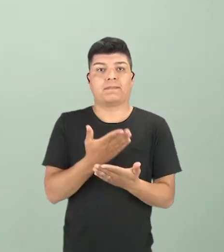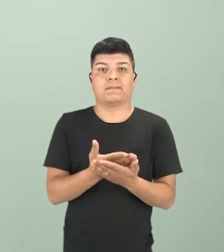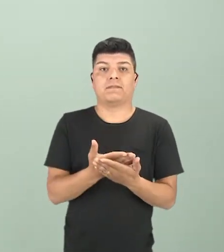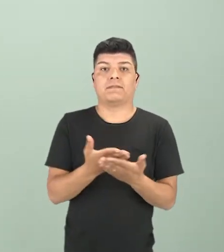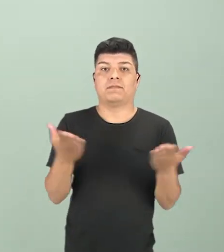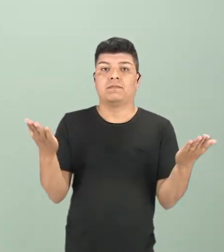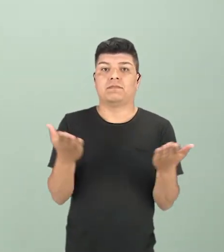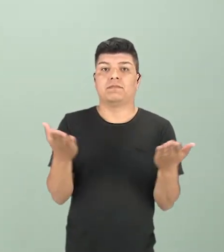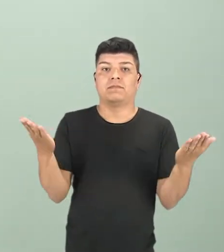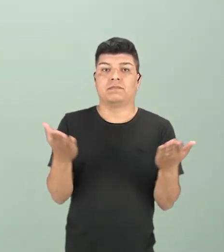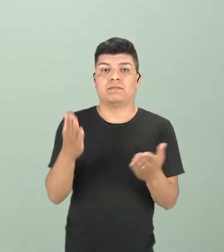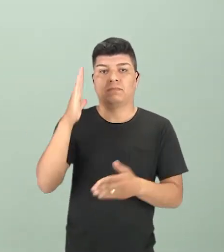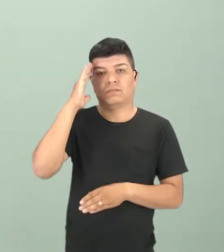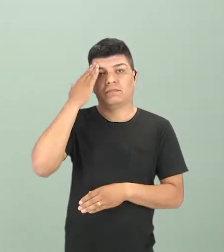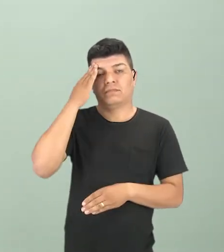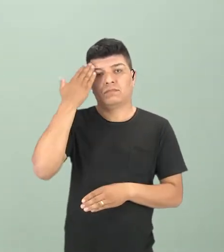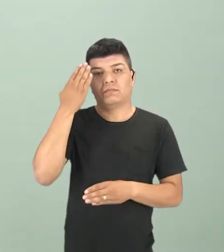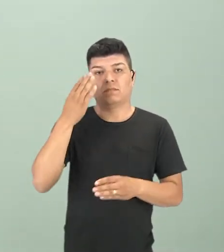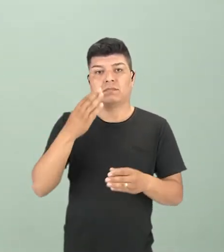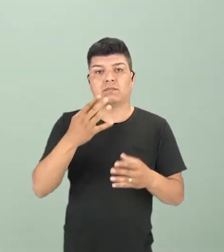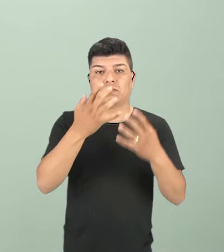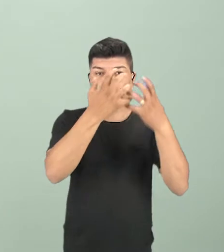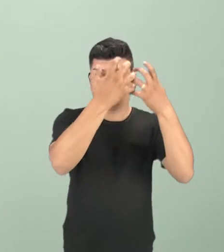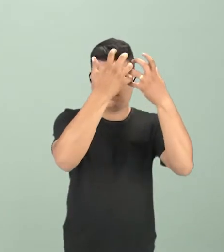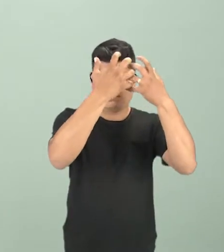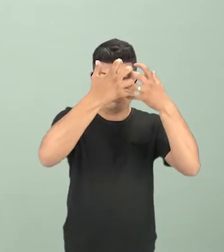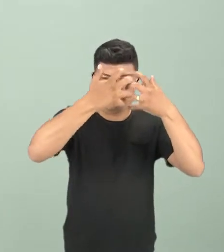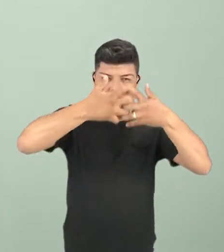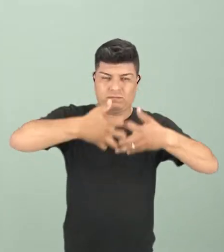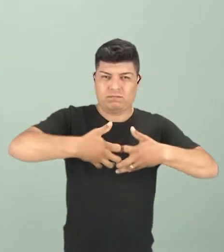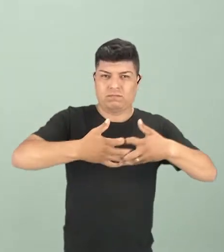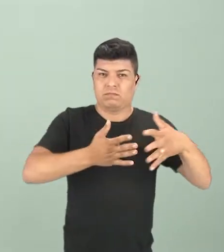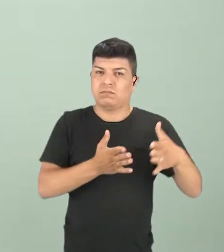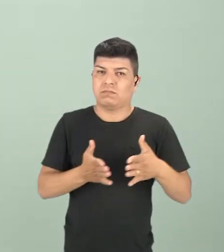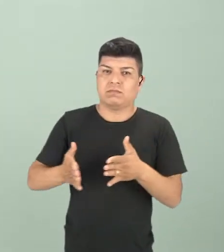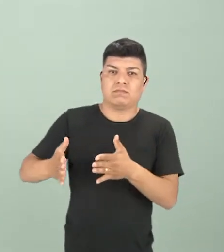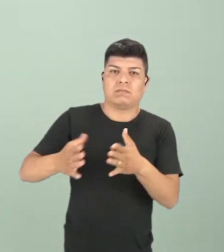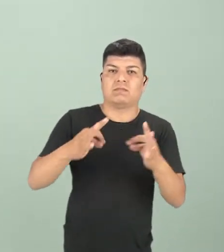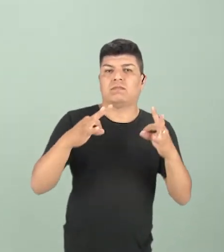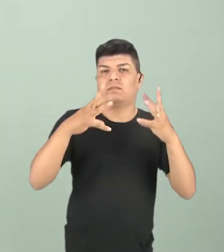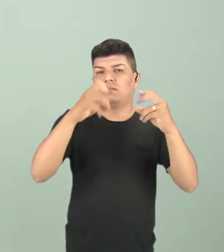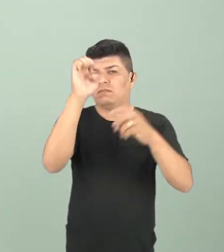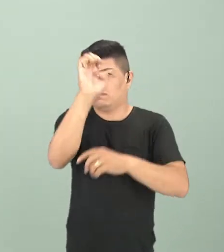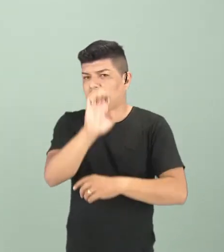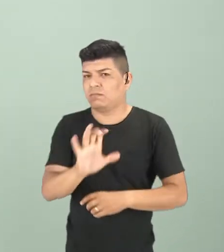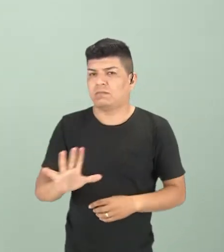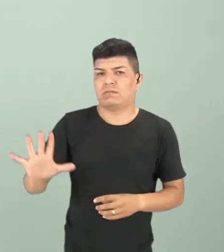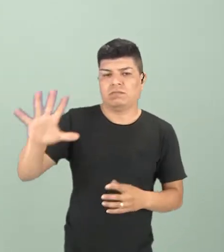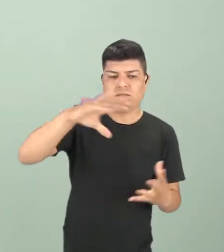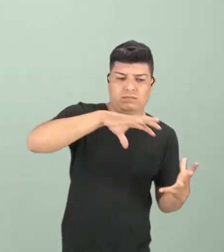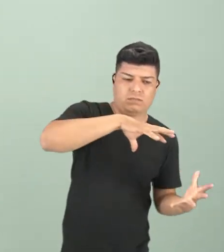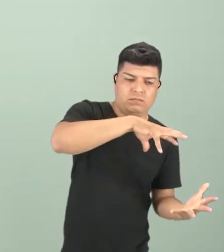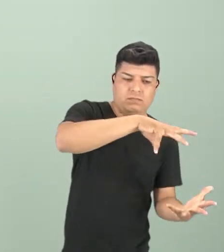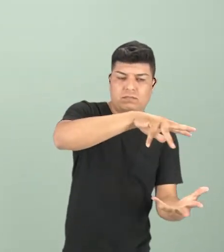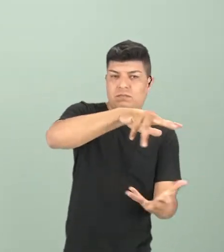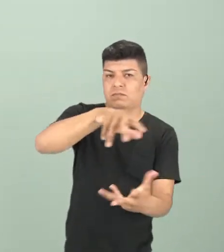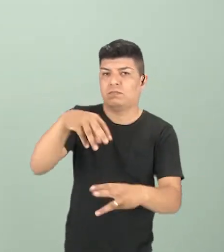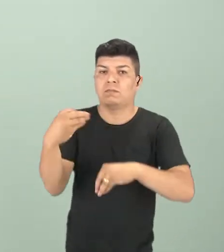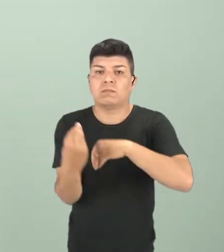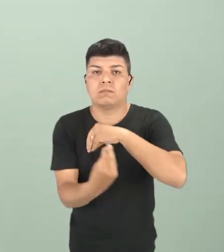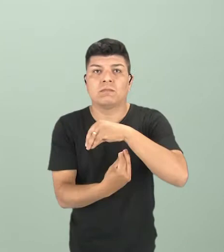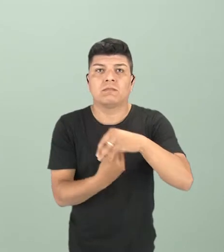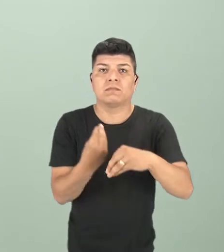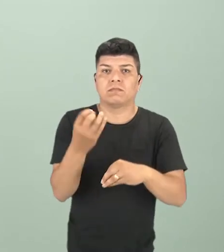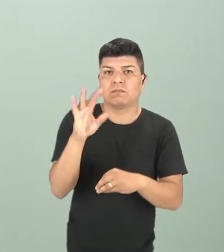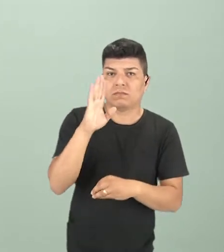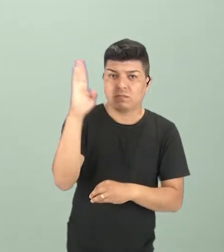referente também a entender o complexo caminho em que toda a Europa, em que todo mundo estava envolvido, não só o